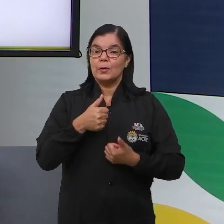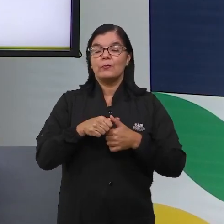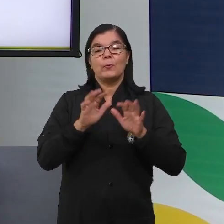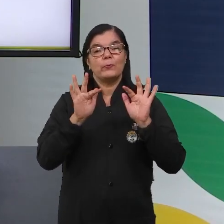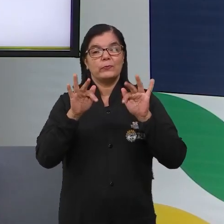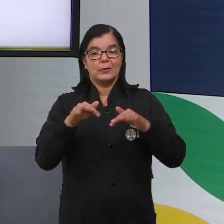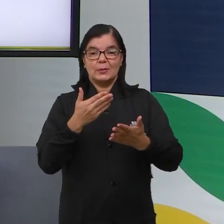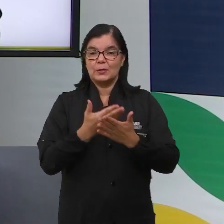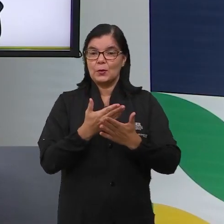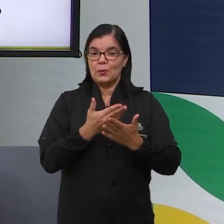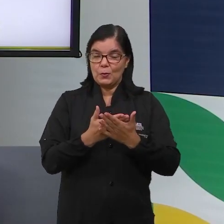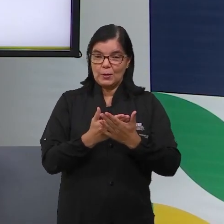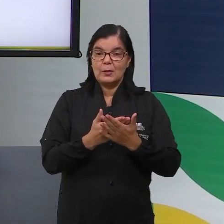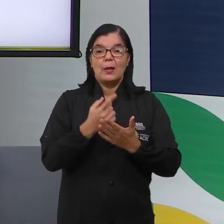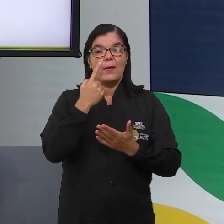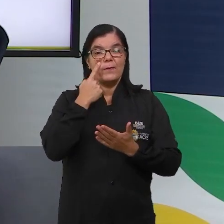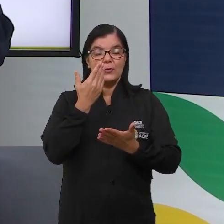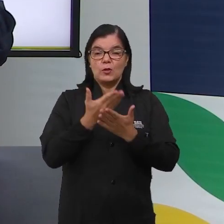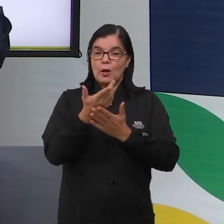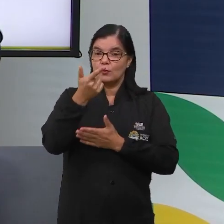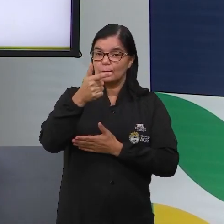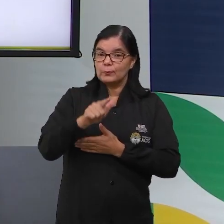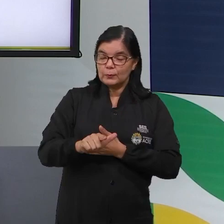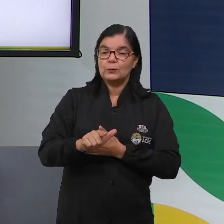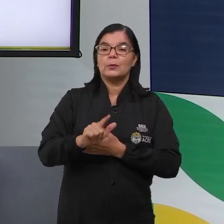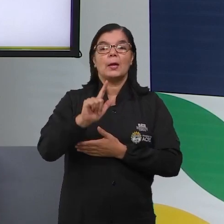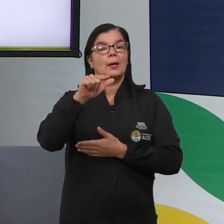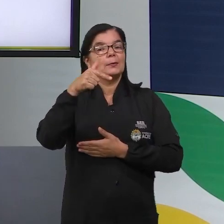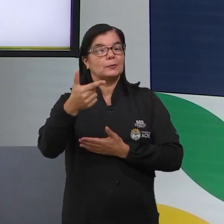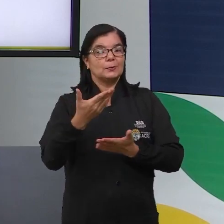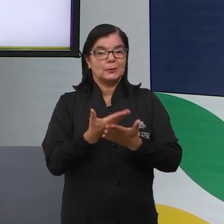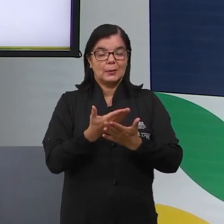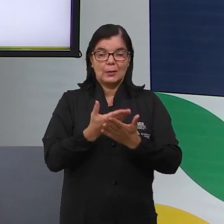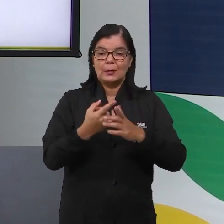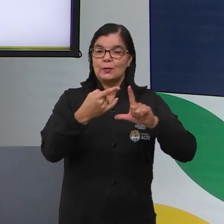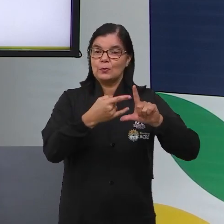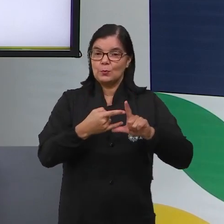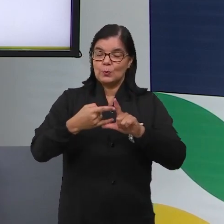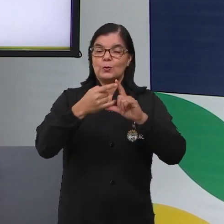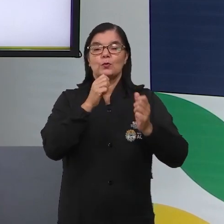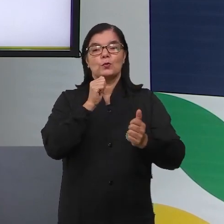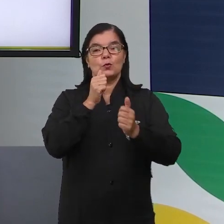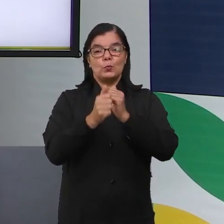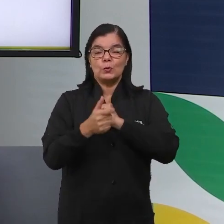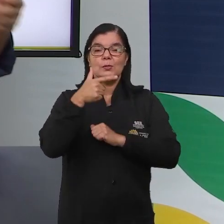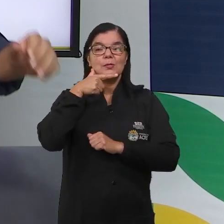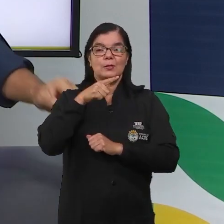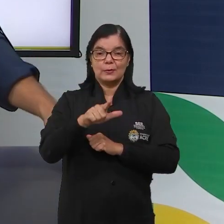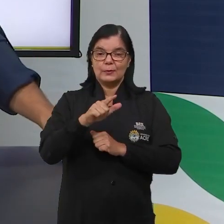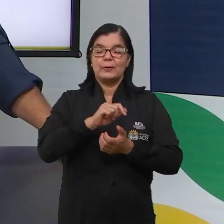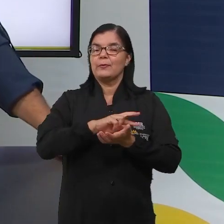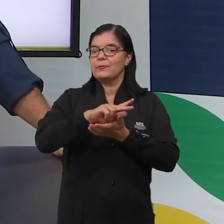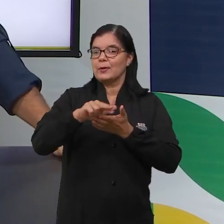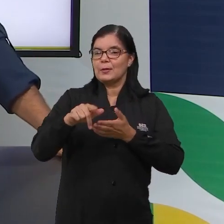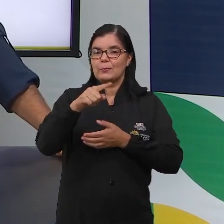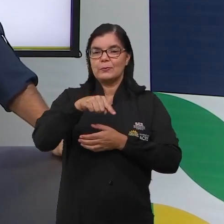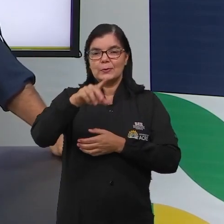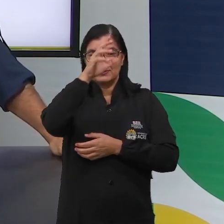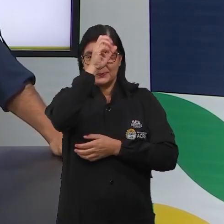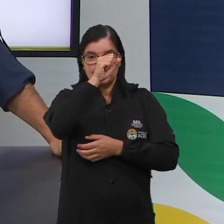aqui. Qualquer coisa, reveja essa aula, reveja as outras aulas abordando esportes, idiomas. Enfim, tem muita coisa para você